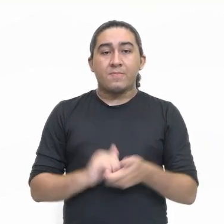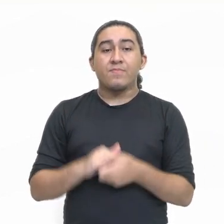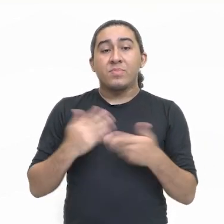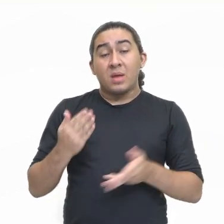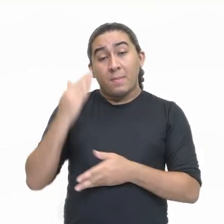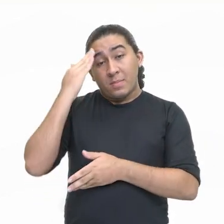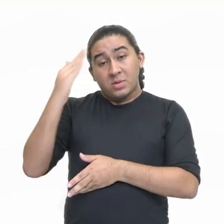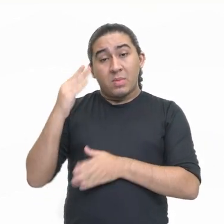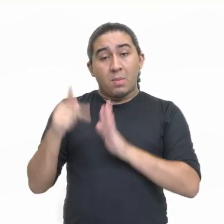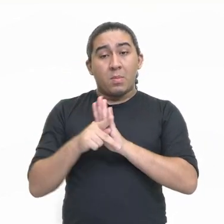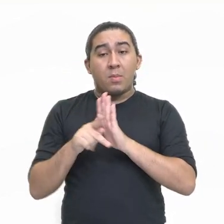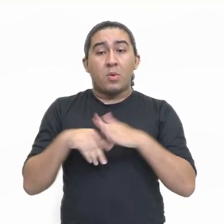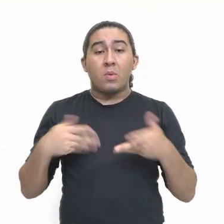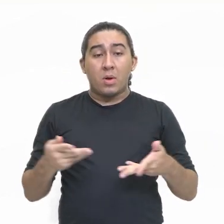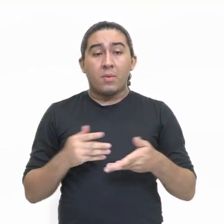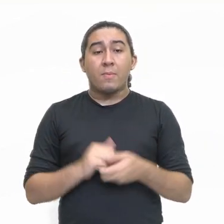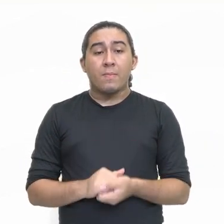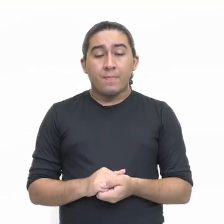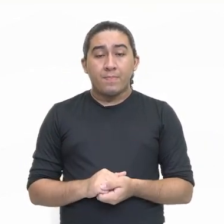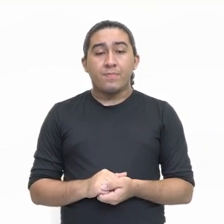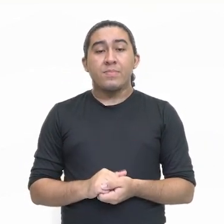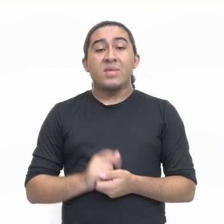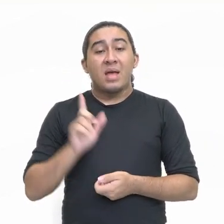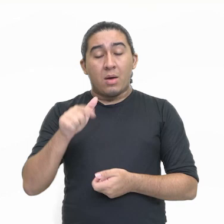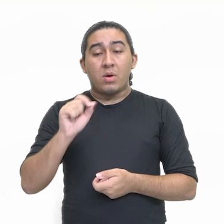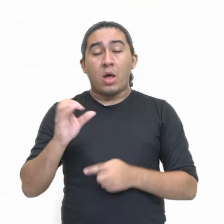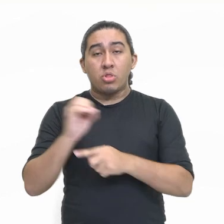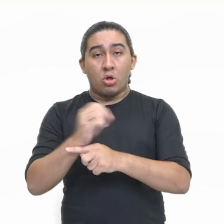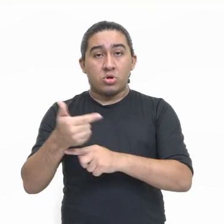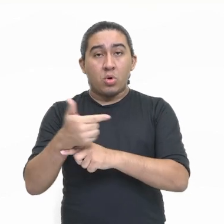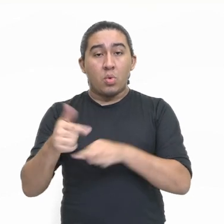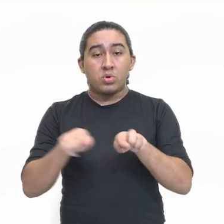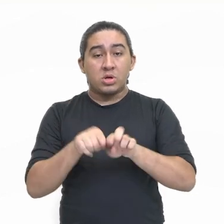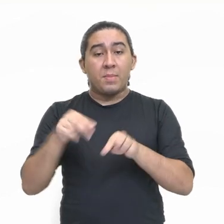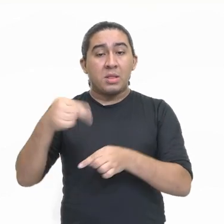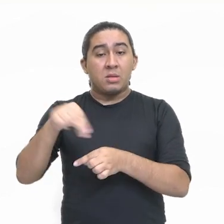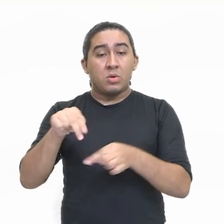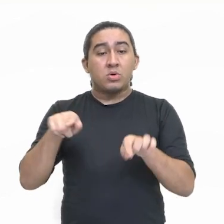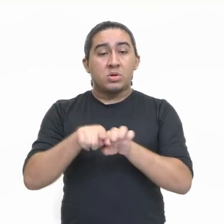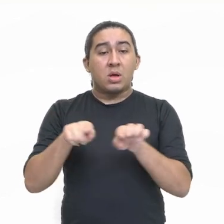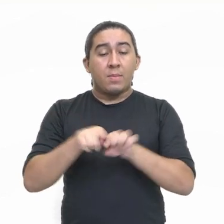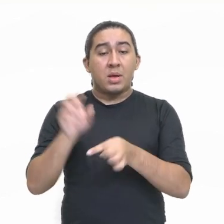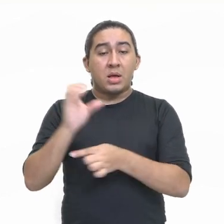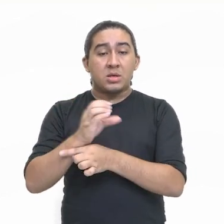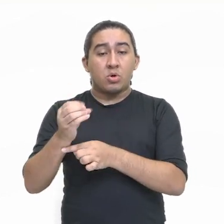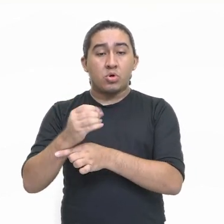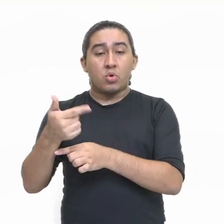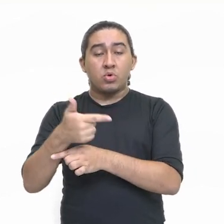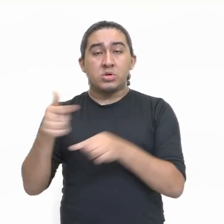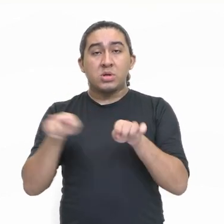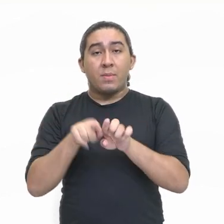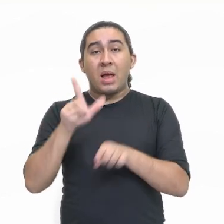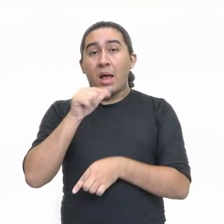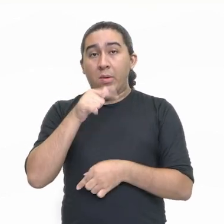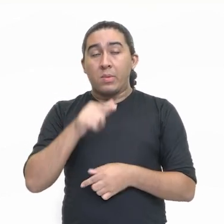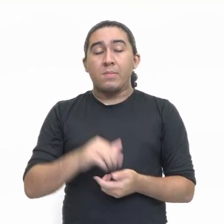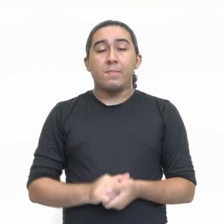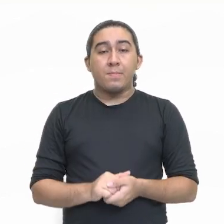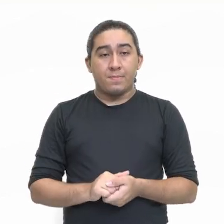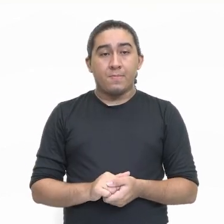principais ciclos biogeoquímicos são os ciclos do oxigênio do nitrogênio ciclo do carbônio e o ciclo da